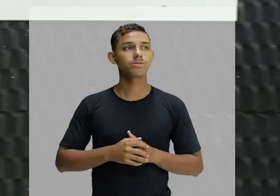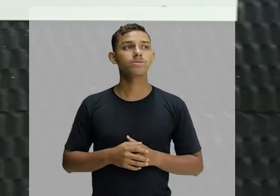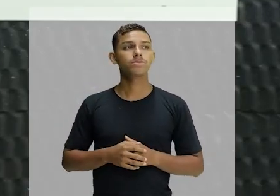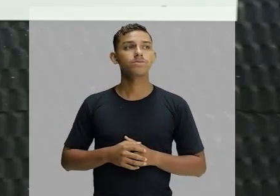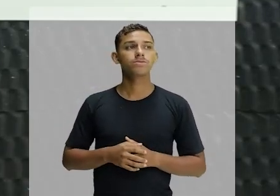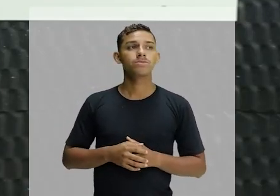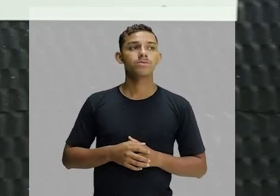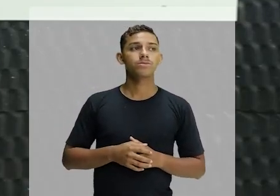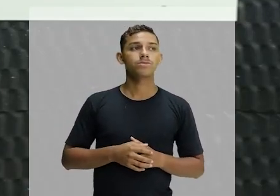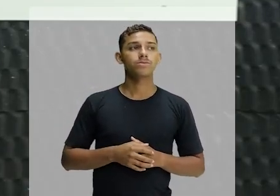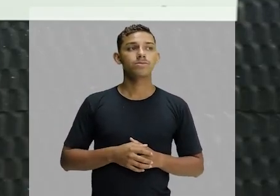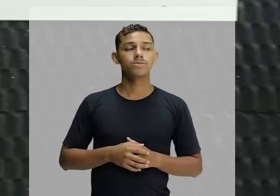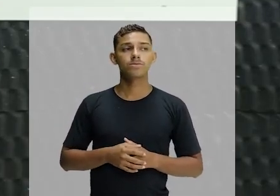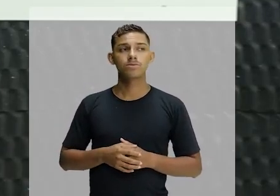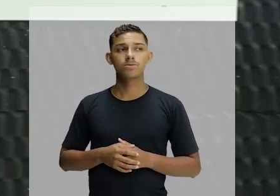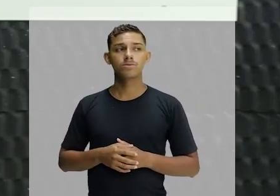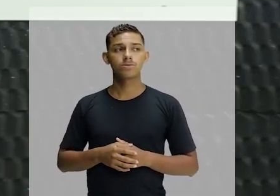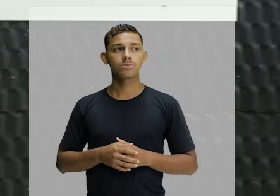ficar x,